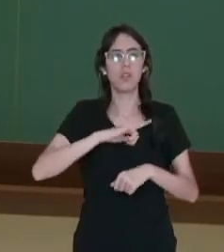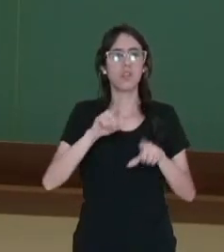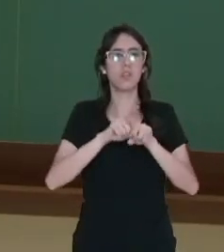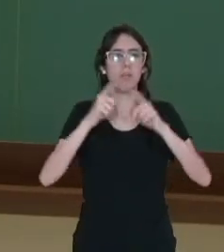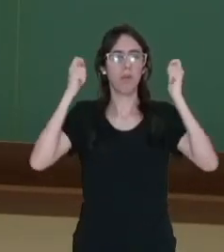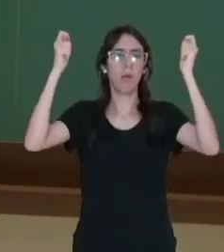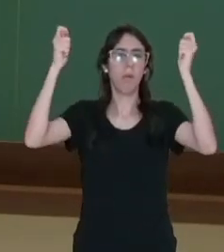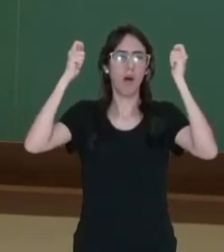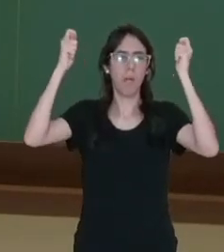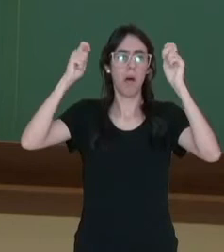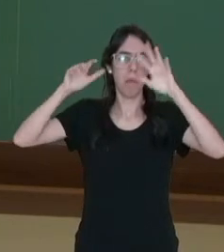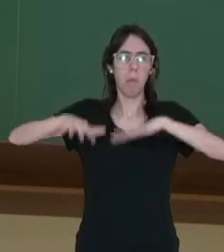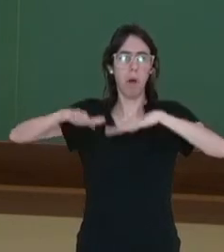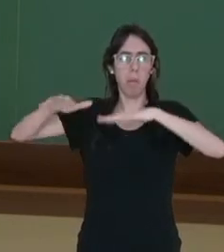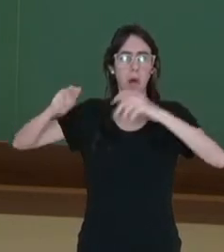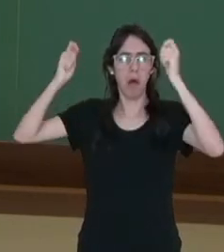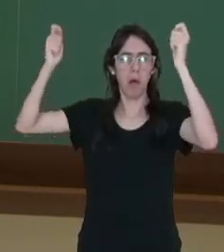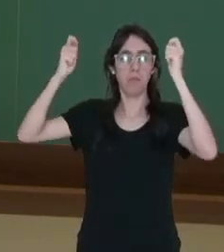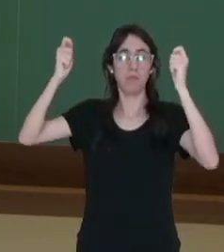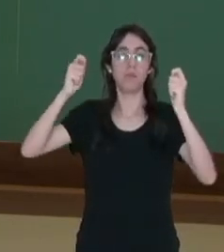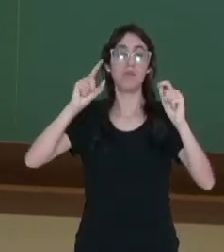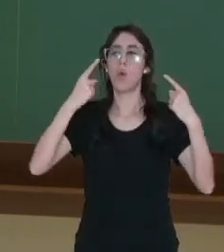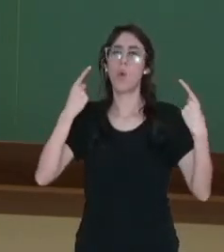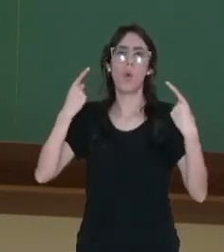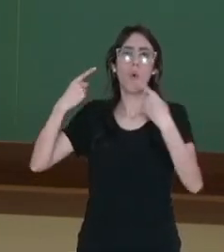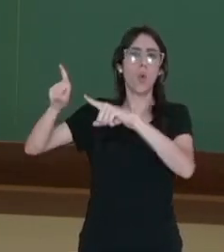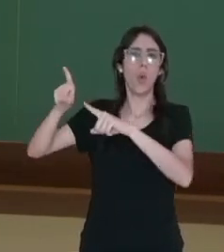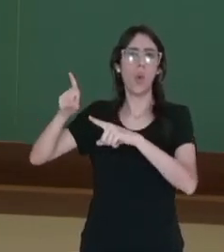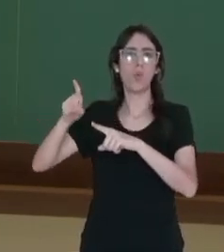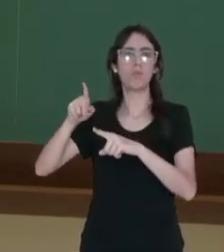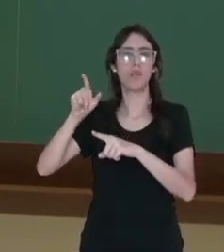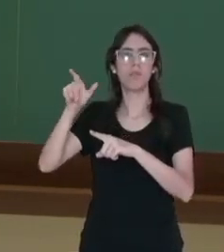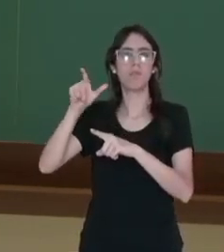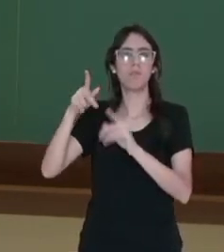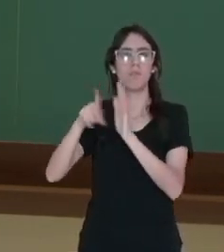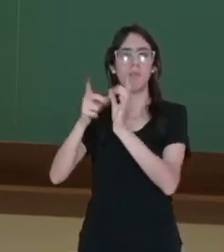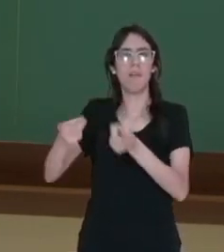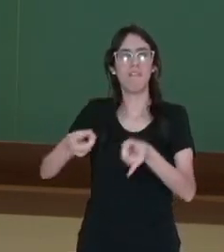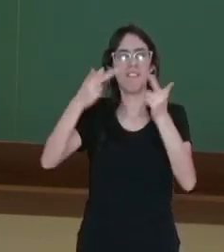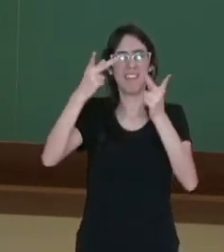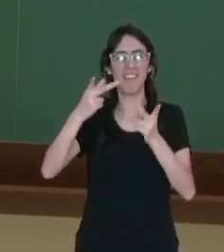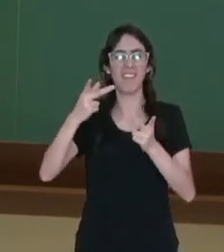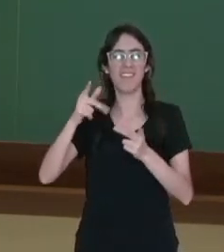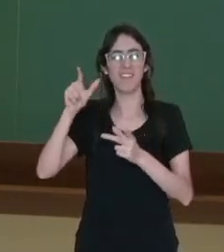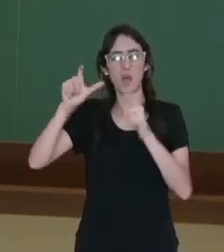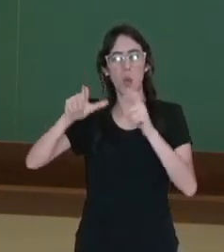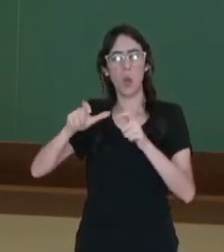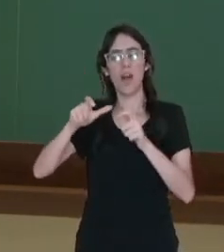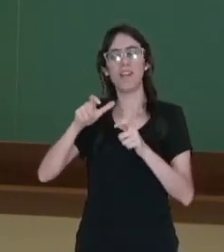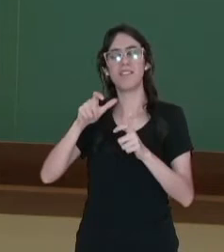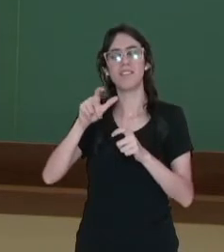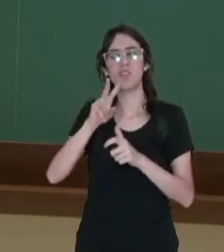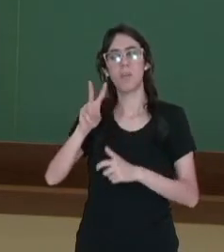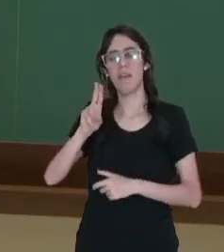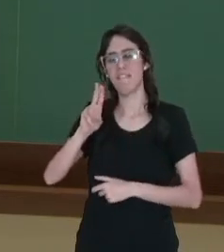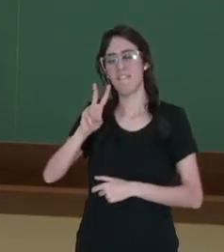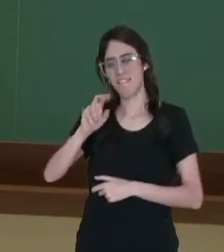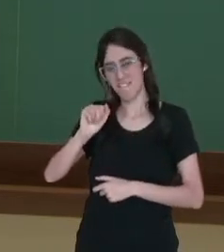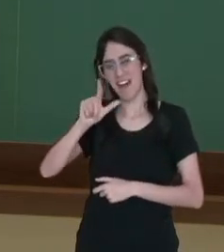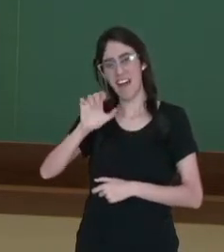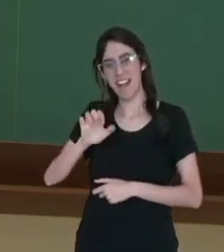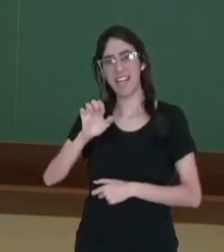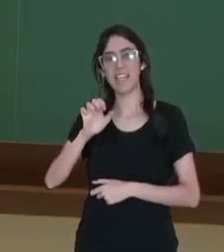aqui na tela, uma manifestação contra o leilão da mineradora Vale do Rio Doce, protesto esse que aconteceu no Rio de Janeiro